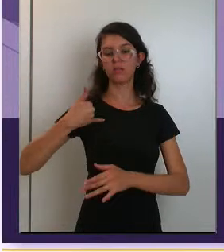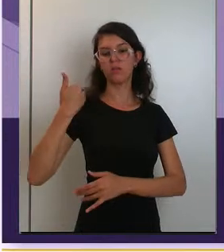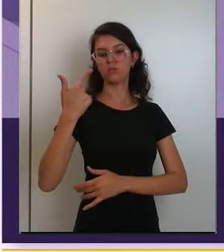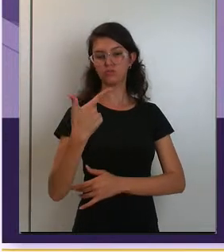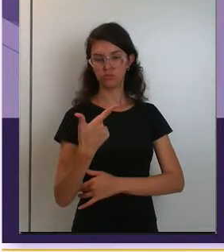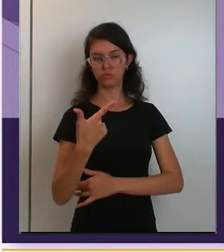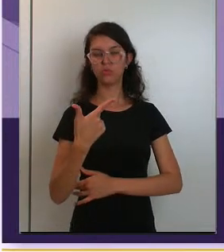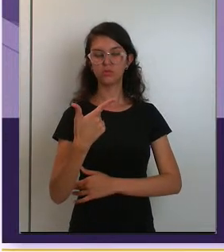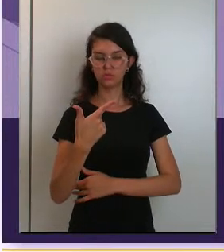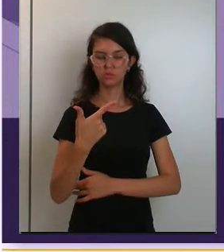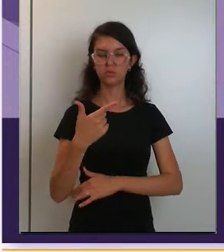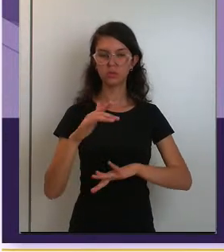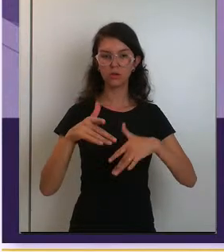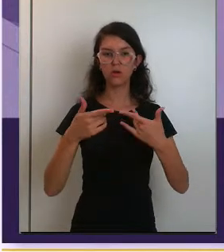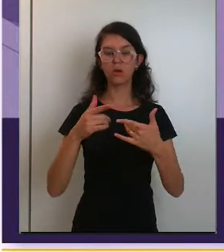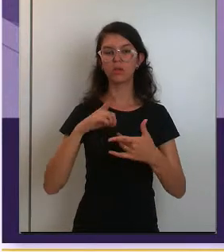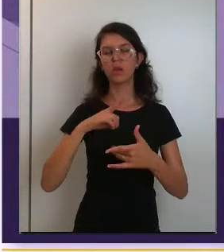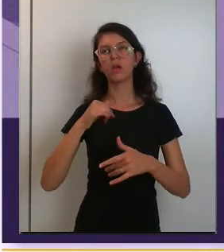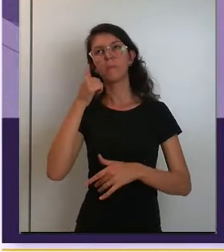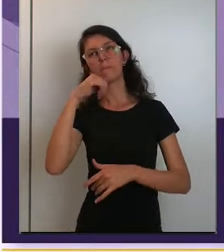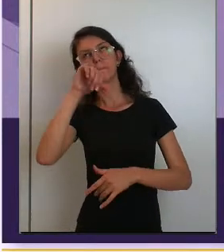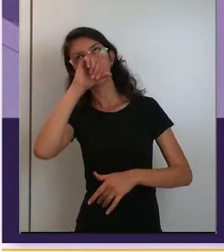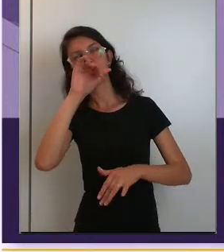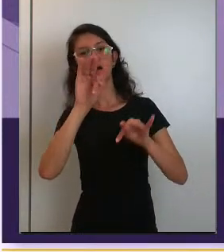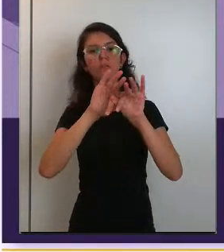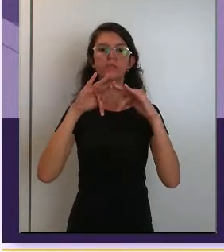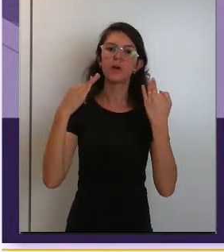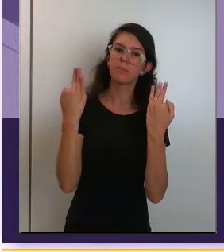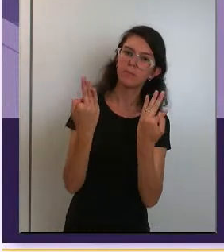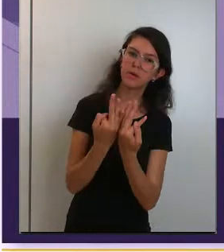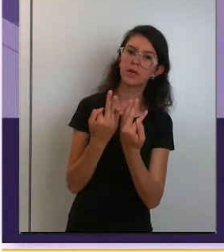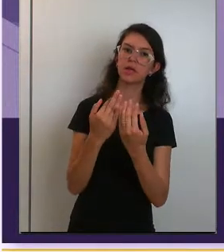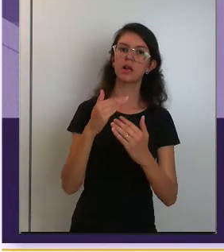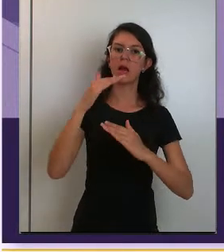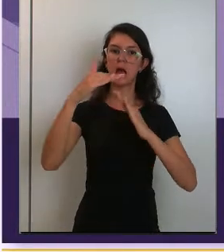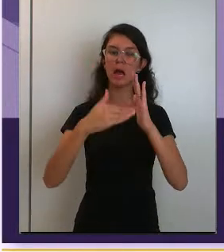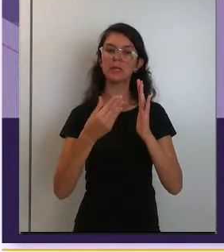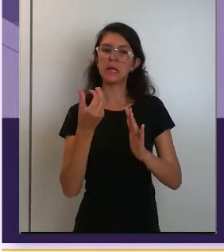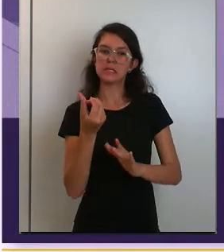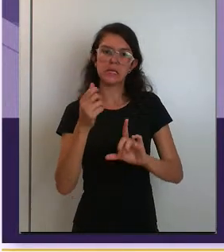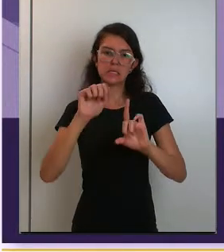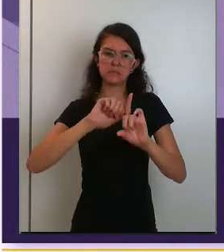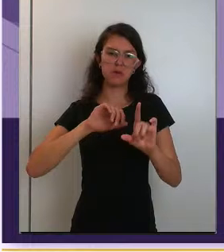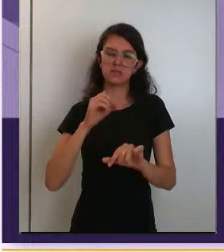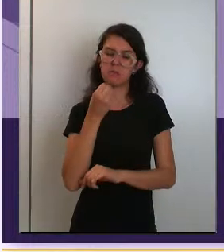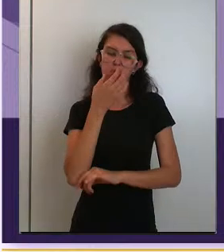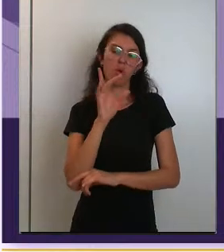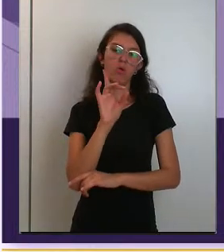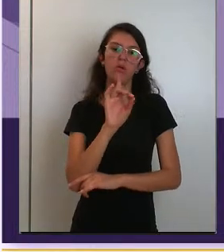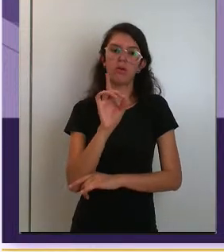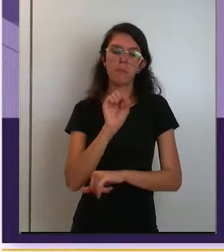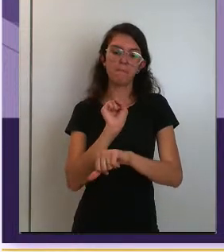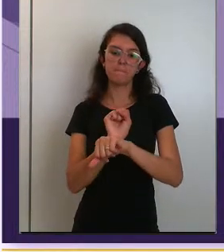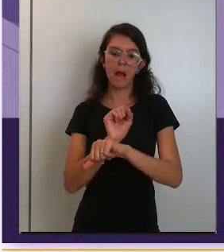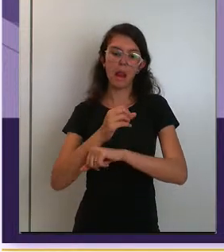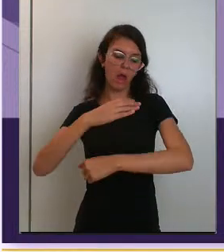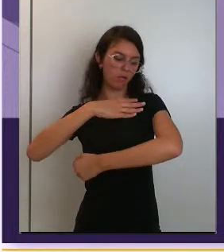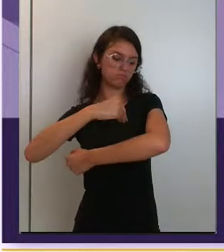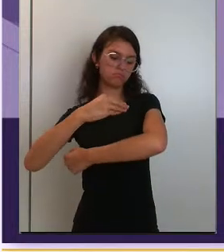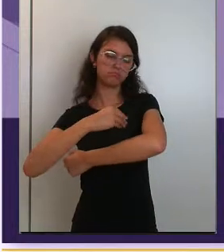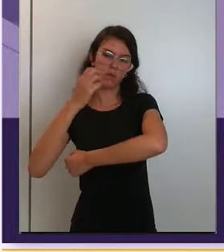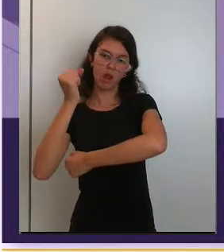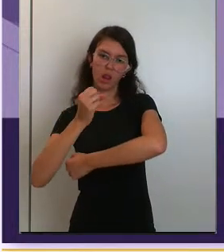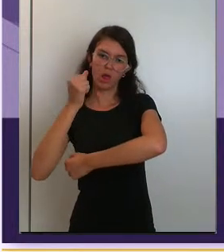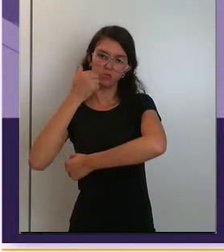muitas mães e famílias acham, amamentou exclusivamente até os 6 meses, já está bom, vamos parar o aleitamento materno. Mas